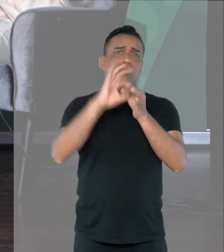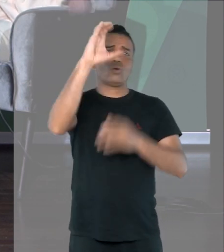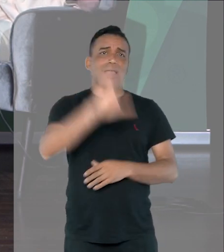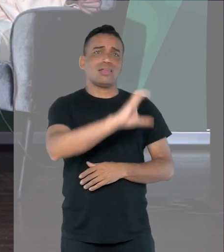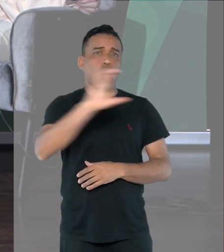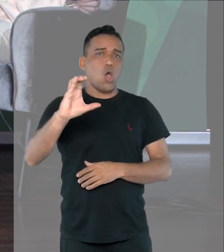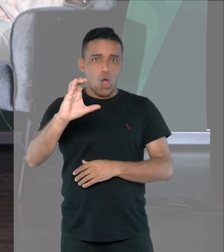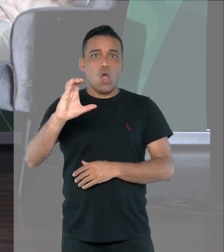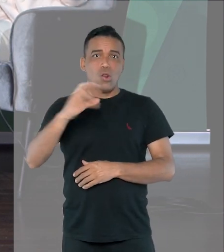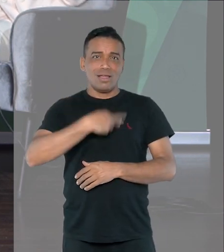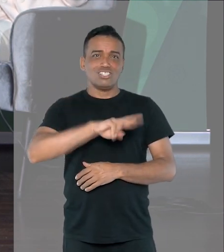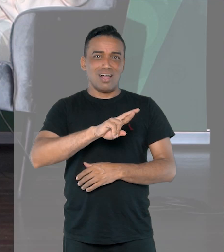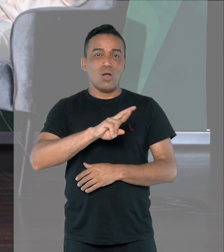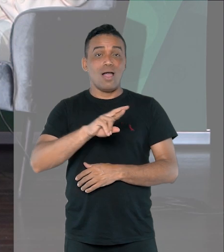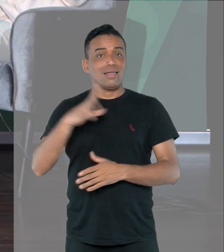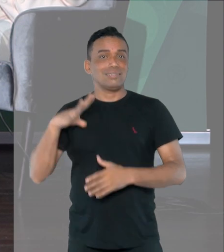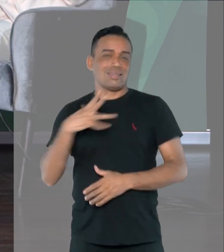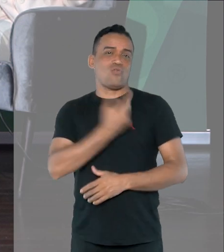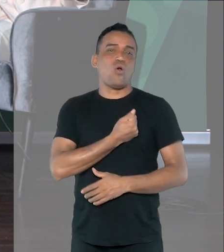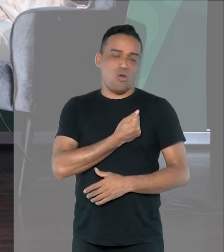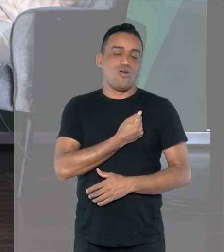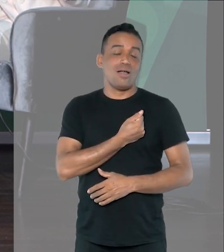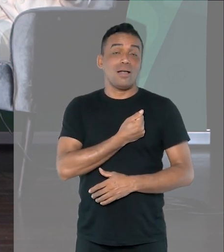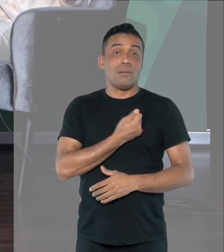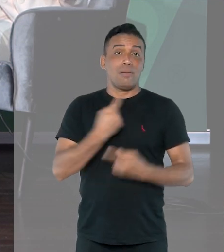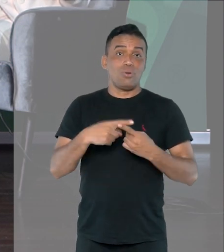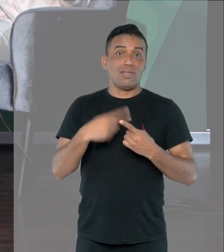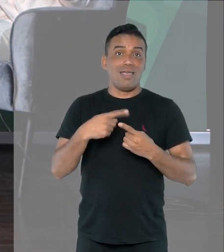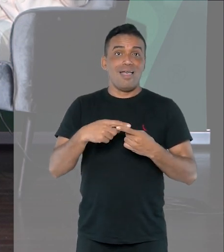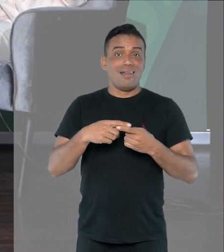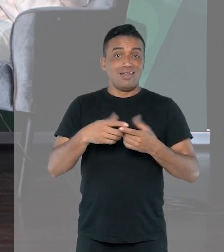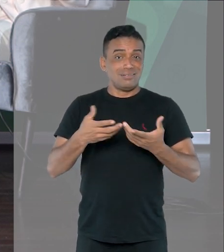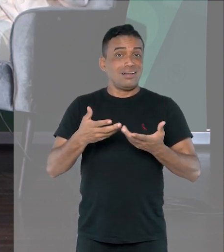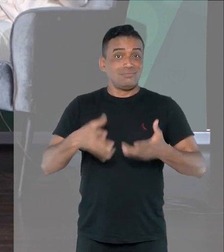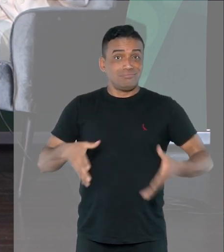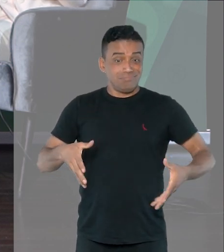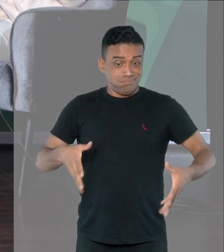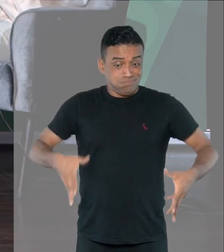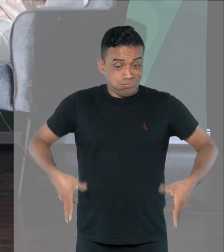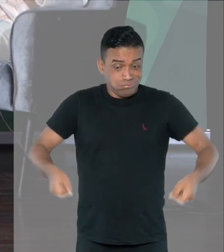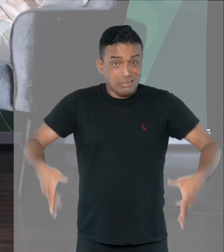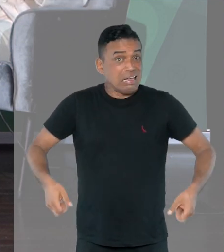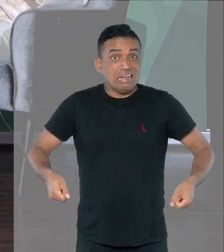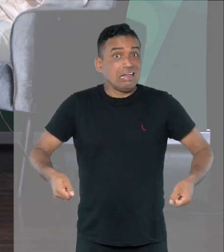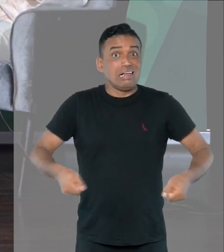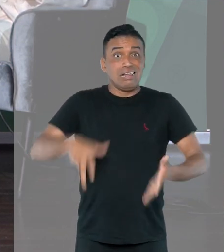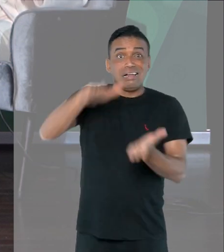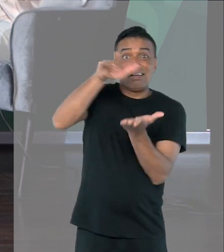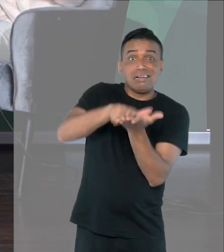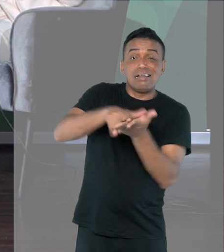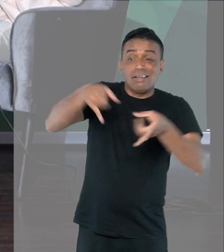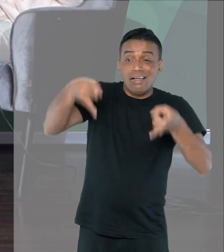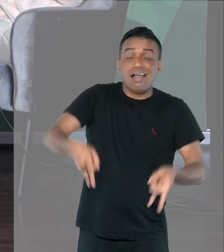que a salvou, porque ela fica paralítica numa cama, de uma operação mal feita, ela perde a única filha que ela